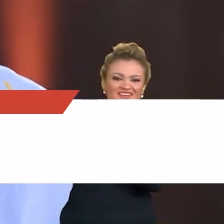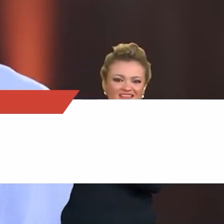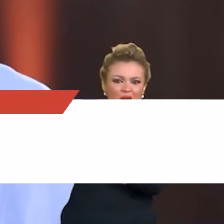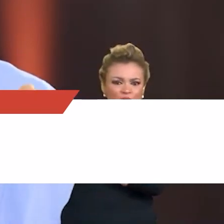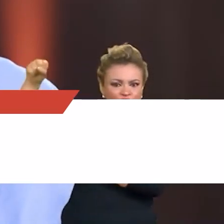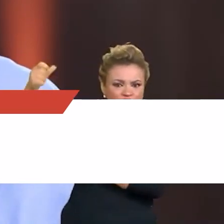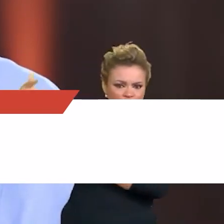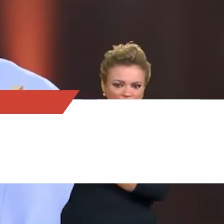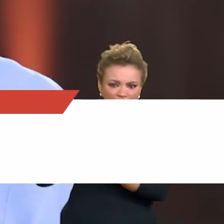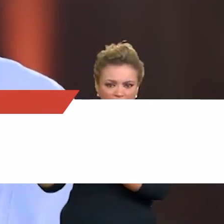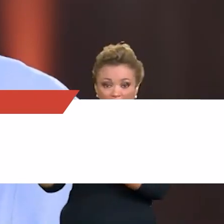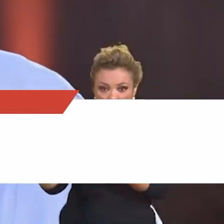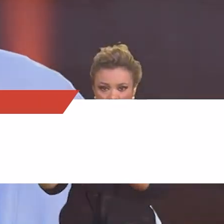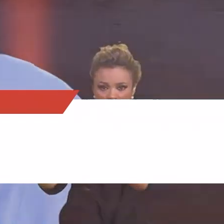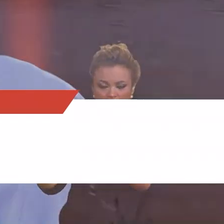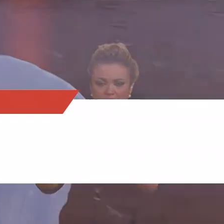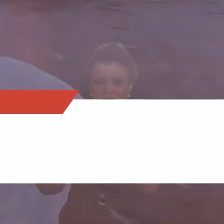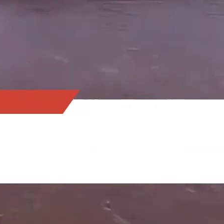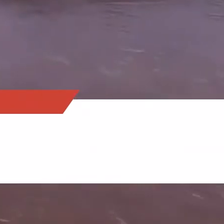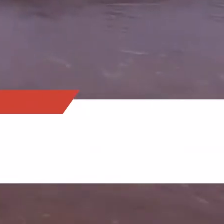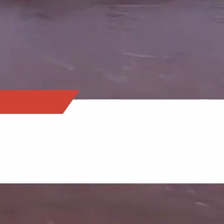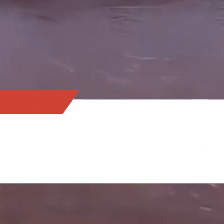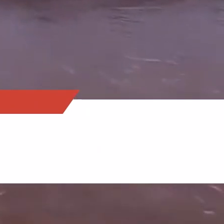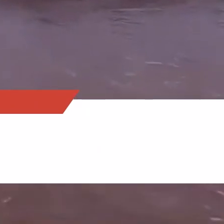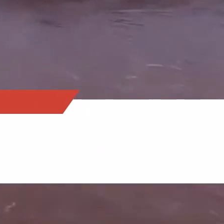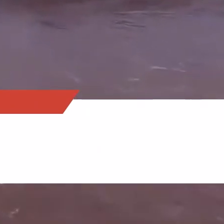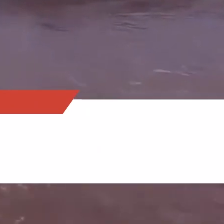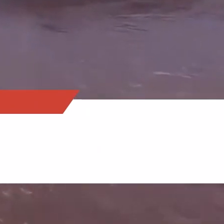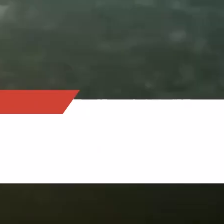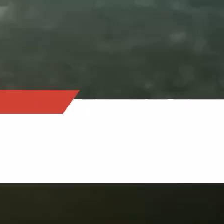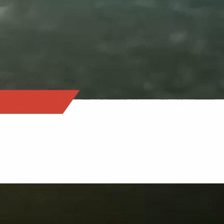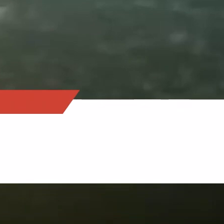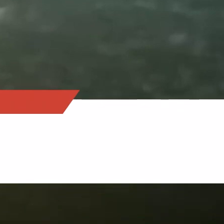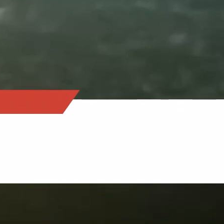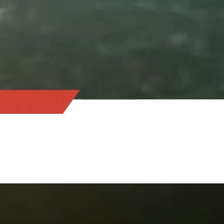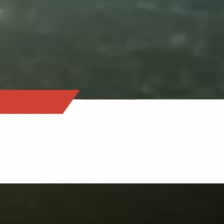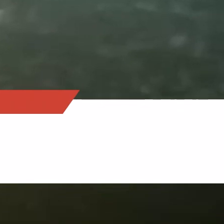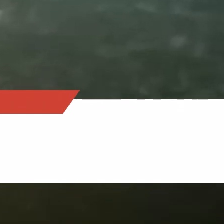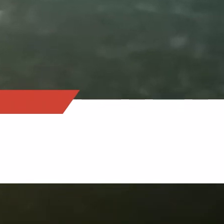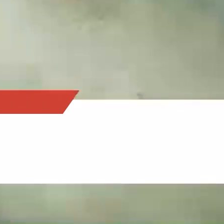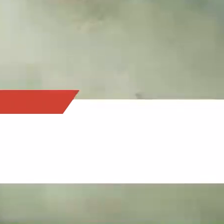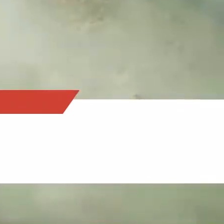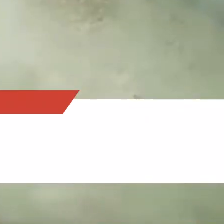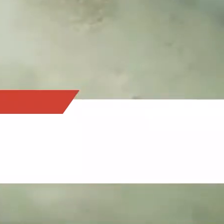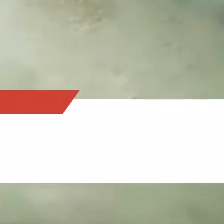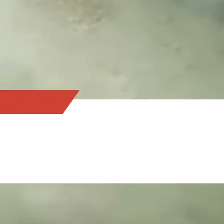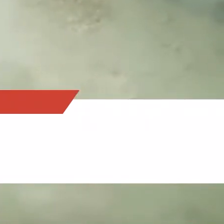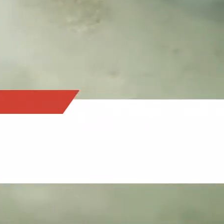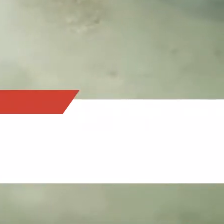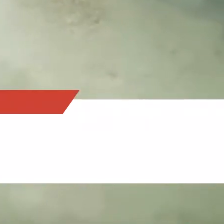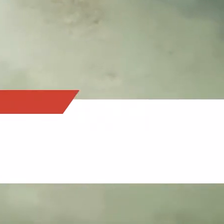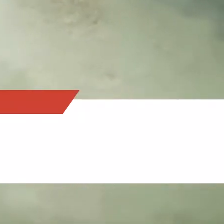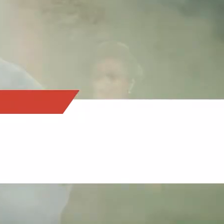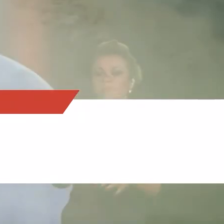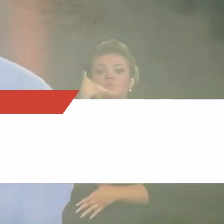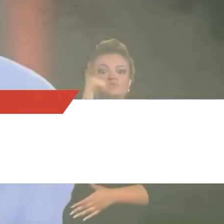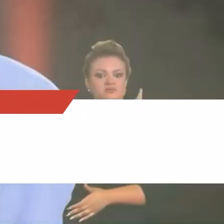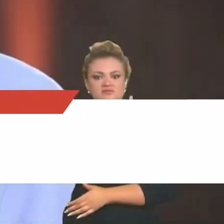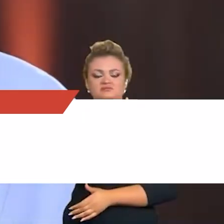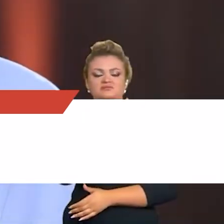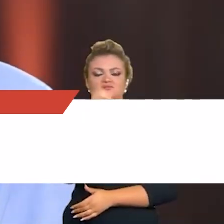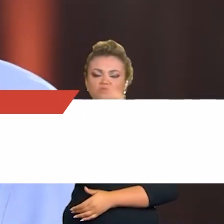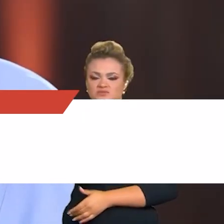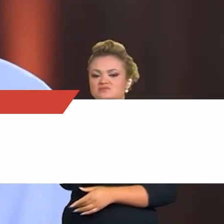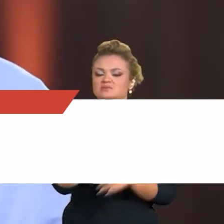gente levou energia o objetivo era efetivamente que empresas brasileiras também fosse produzir no Paraguai para